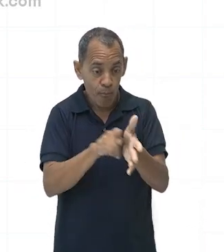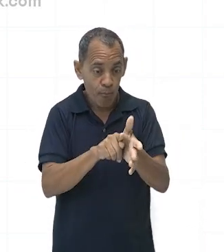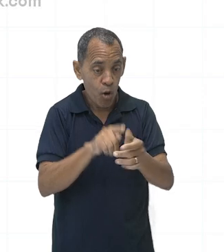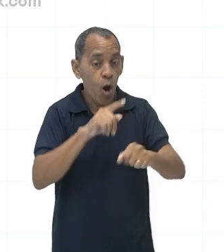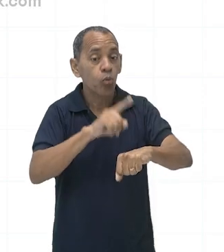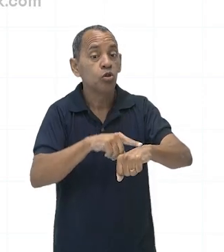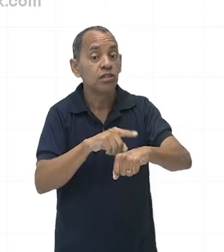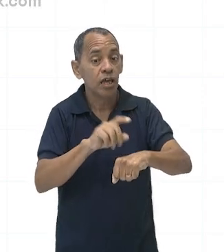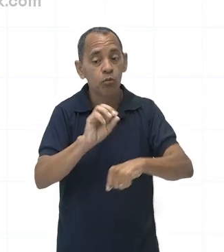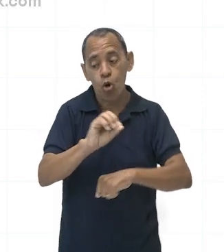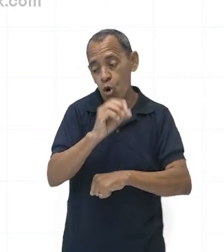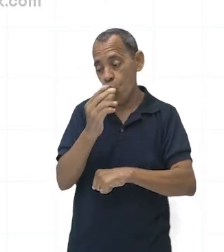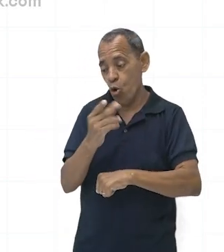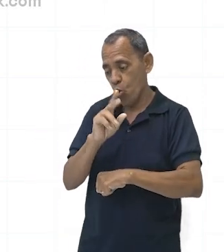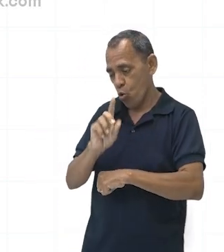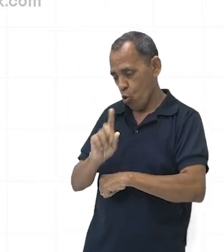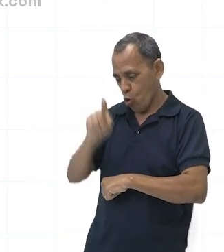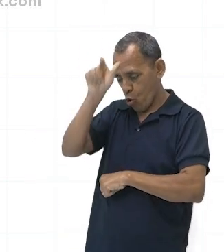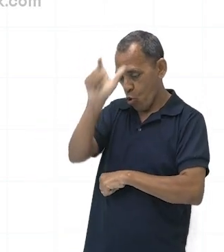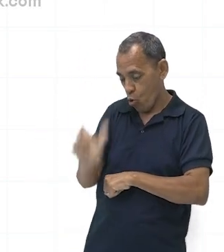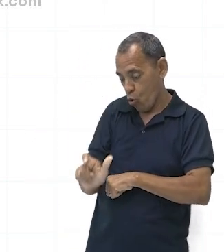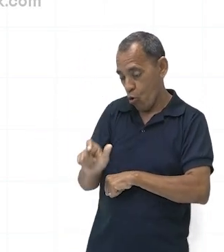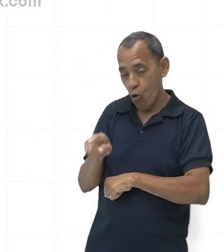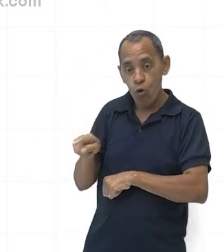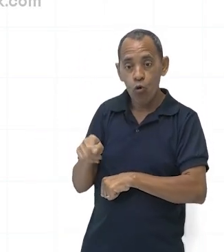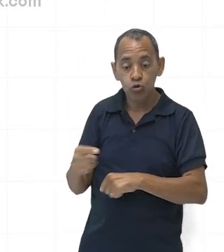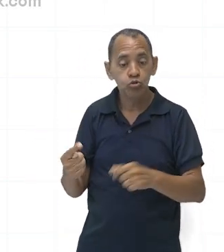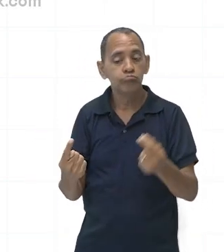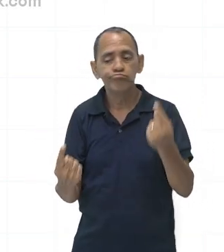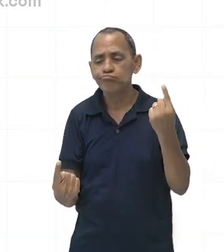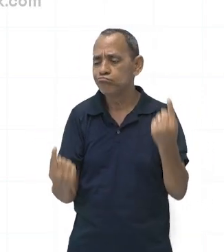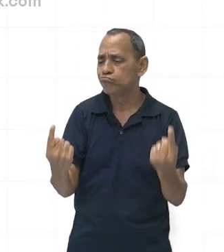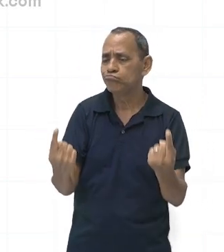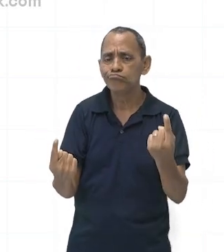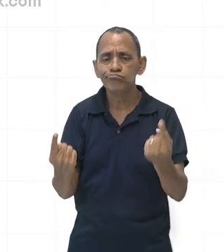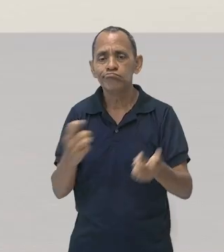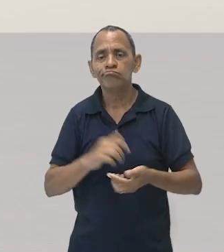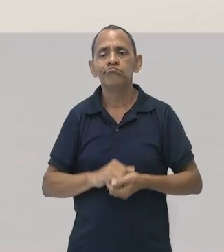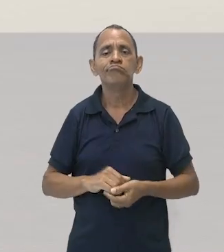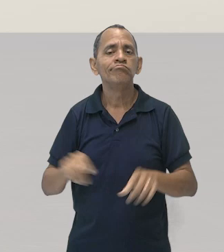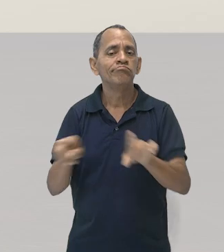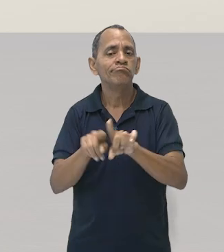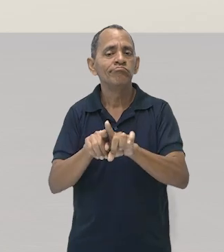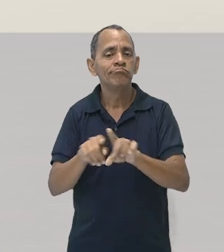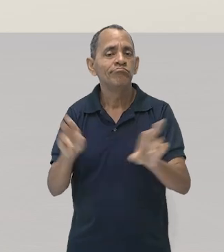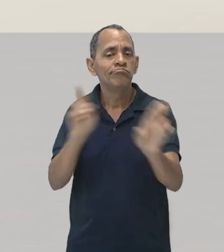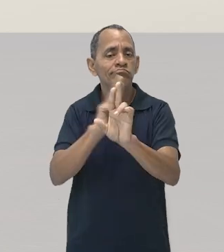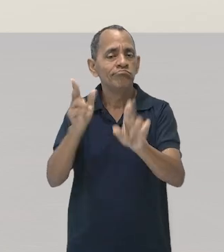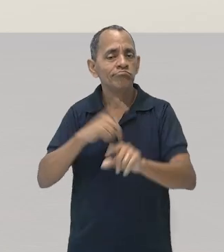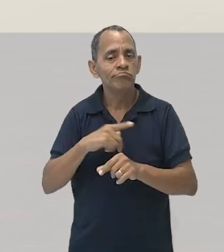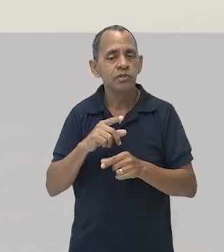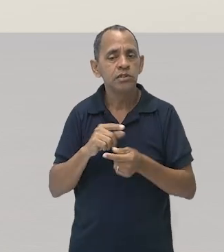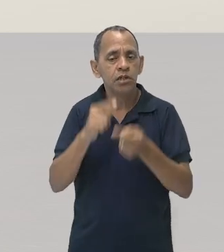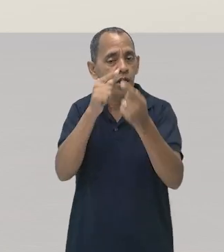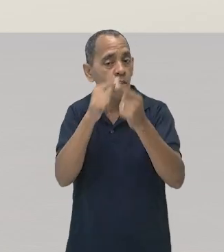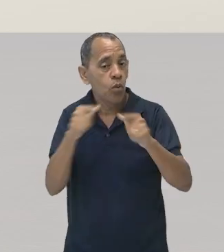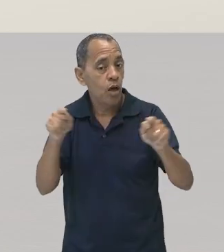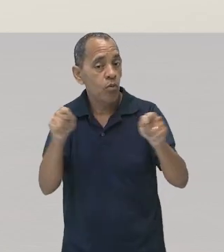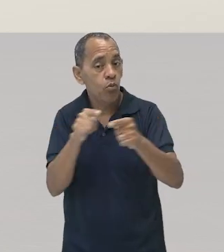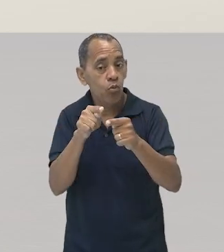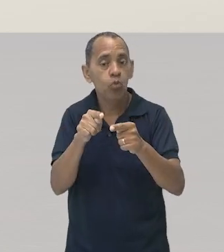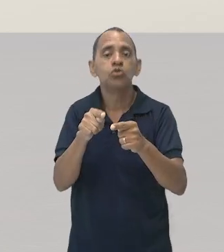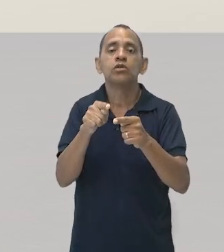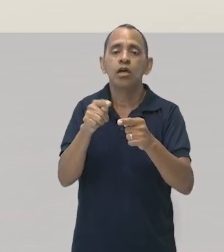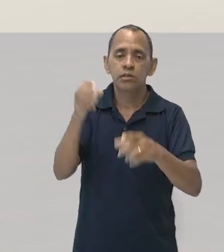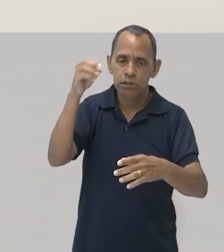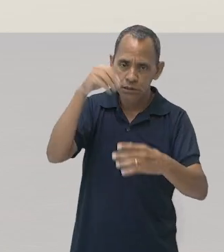está muito relacionado à questão da musicalidade também, né? É de você perceber o seu movimento